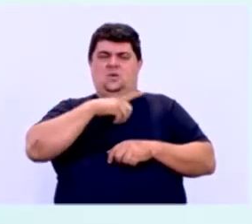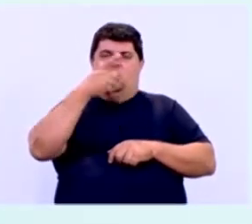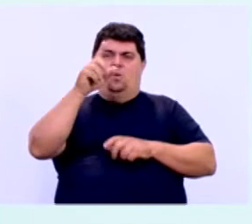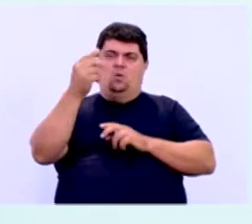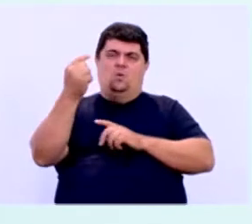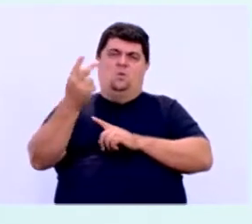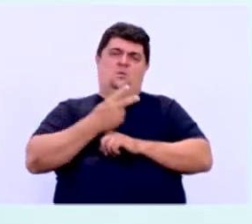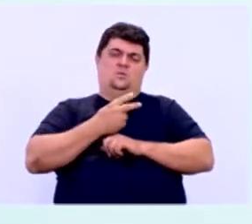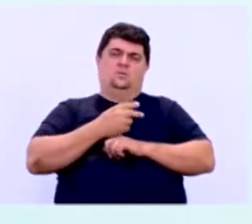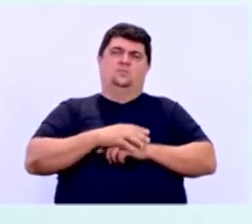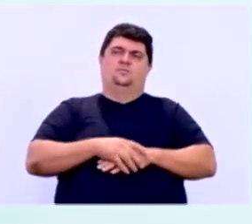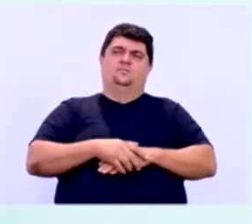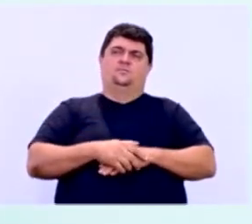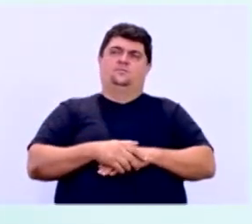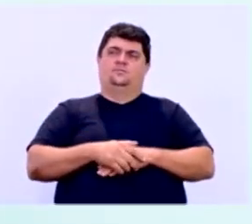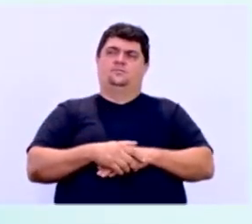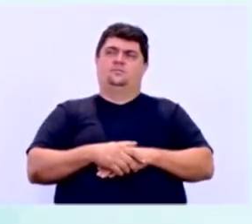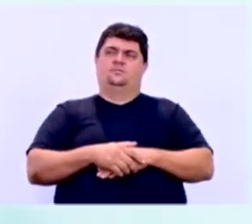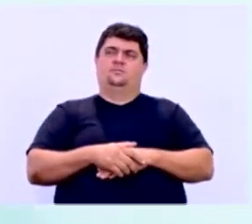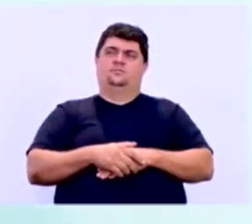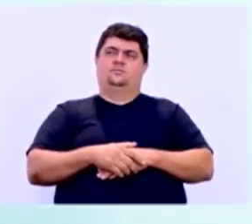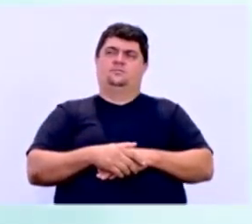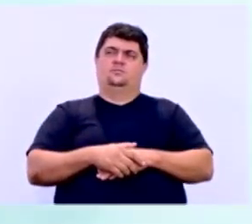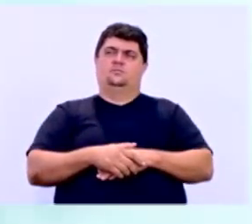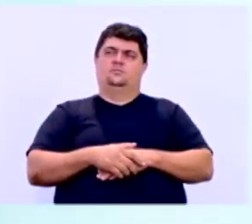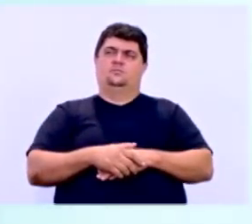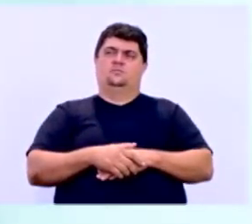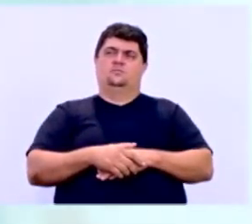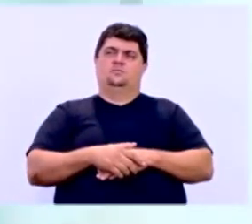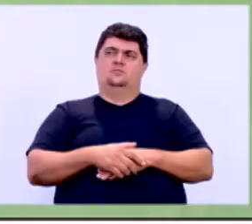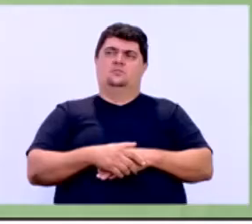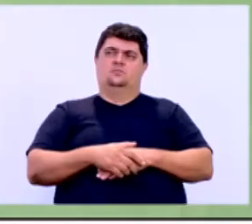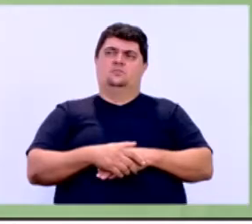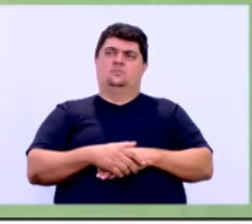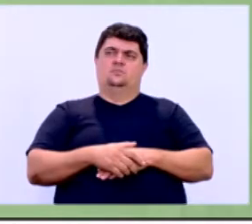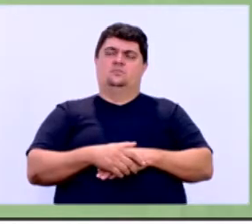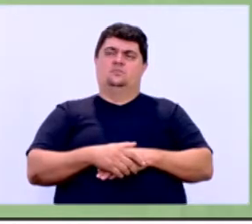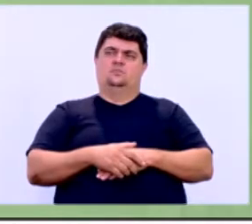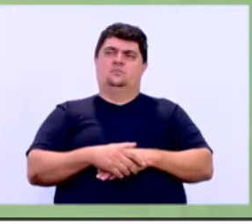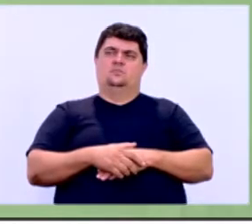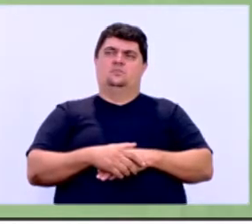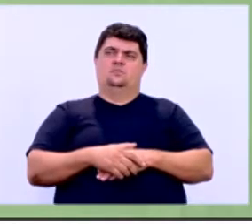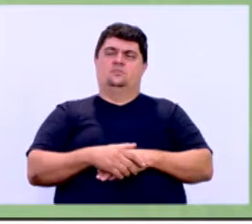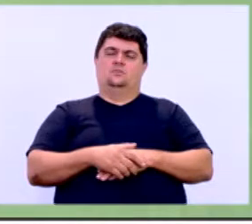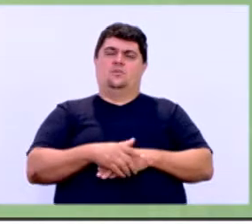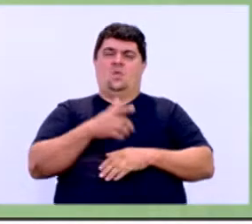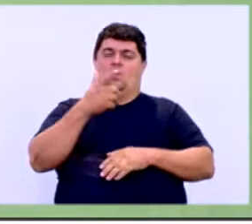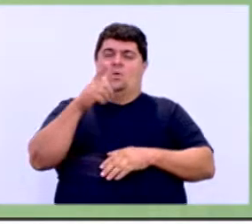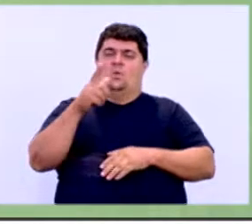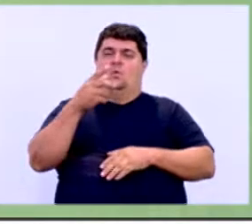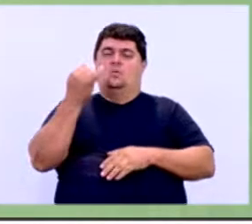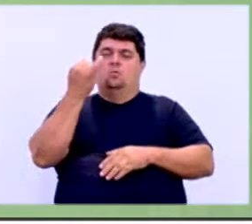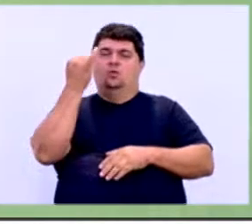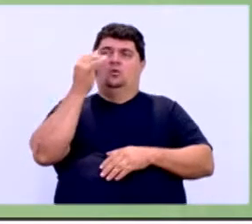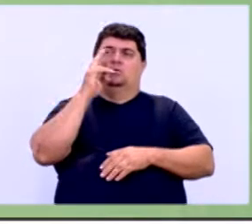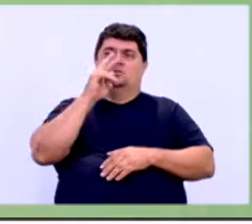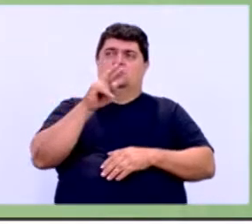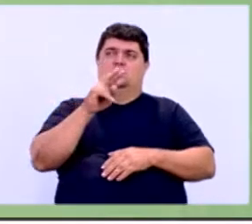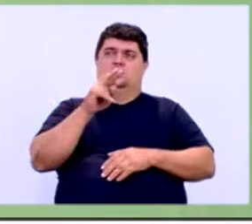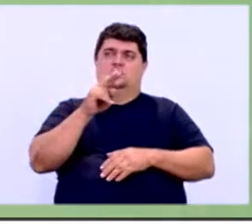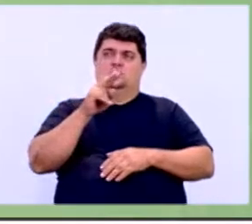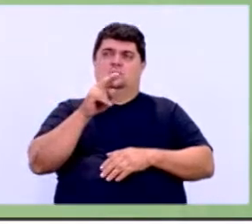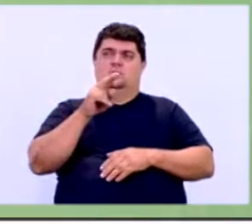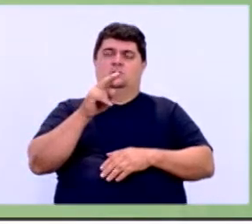né? Bacana. E uma outra observação acerca desse gasto de capital é que esse